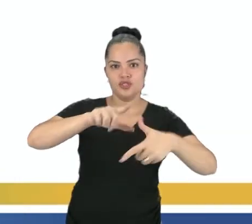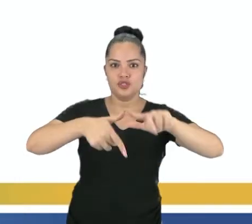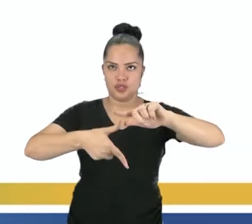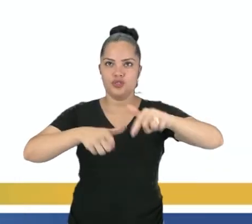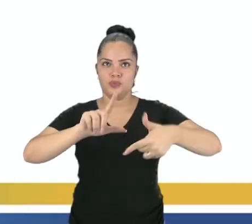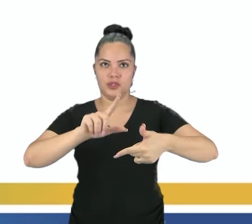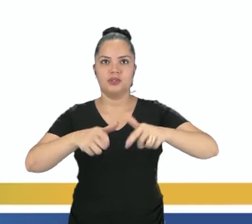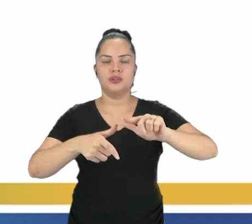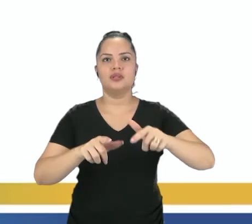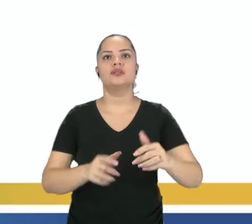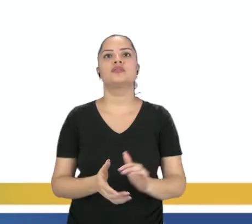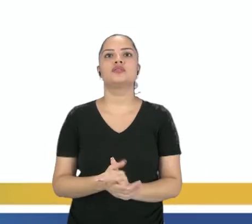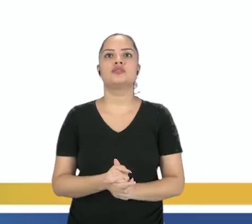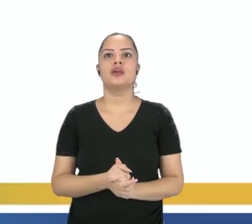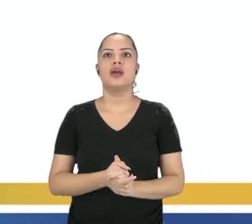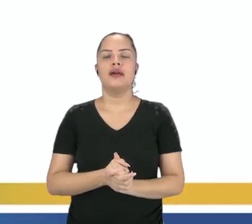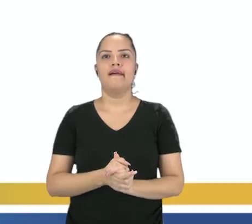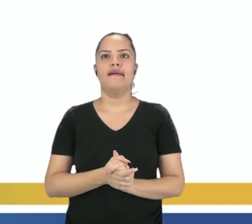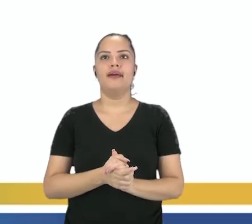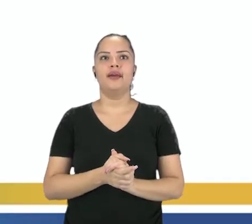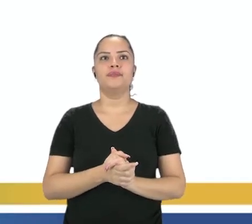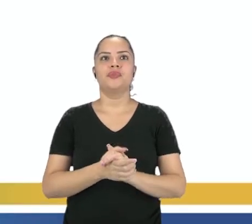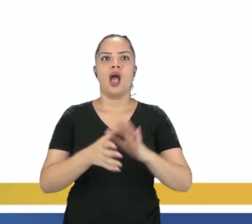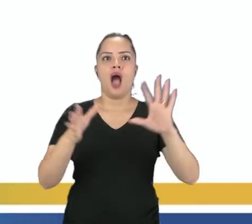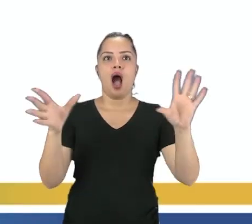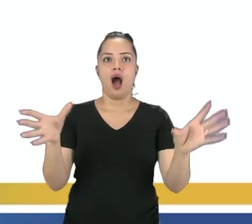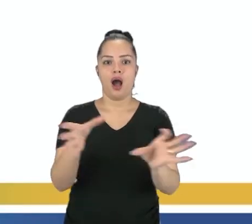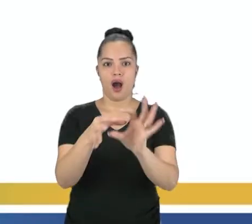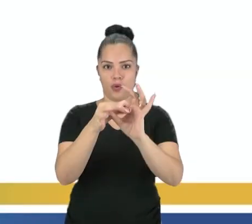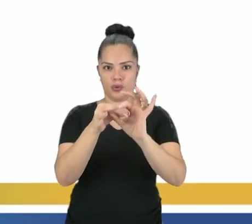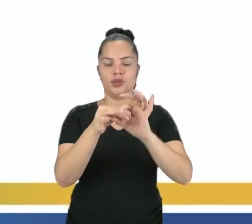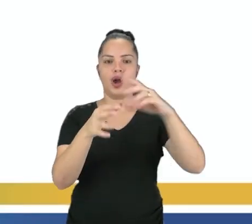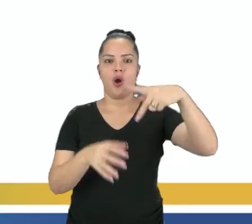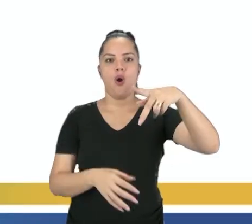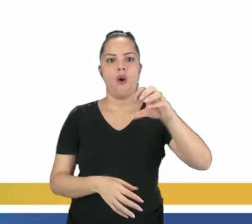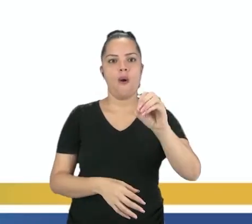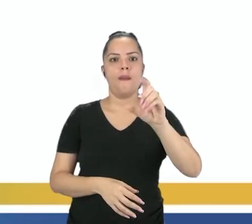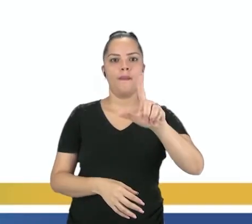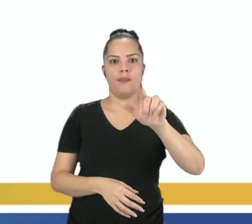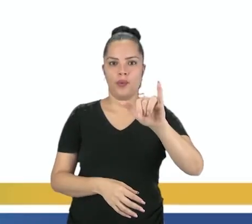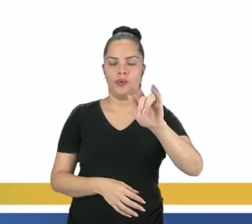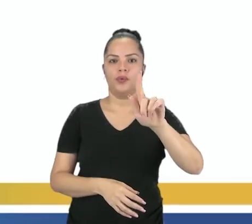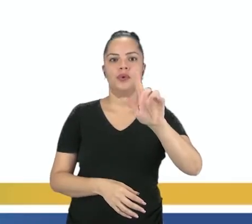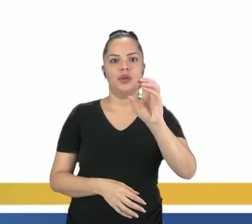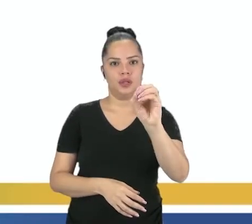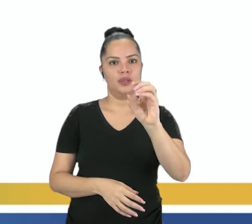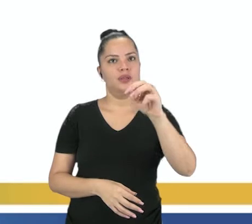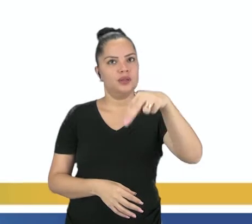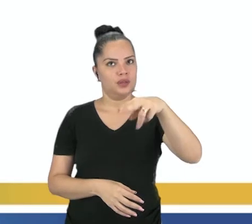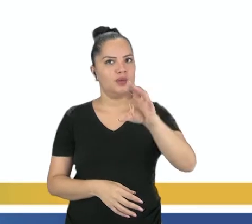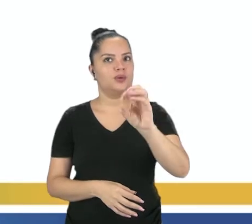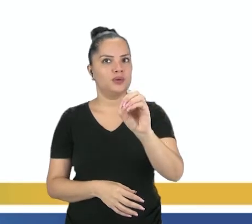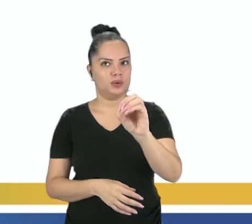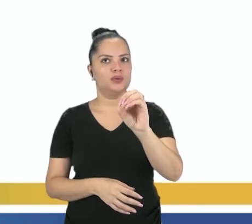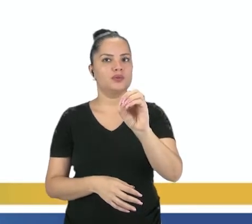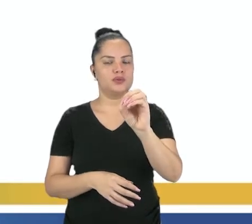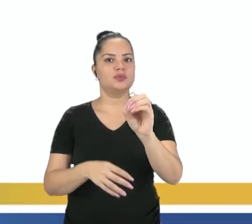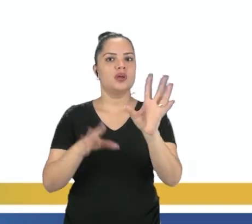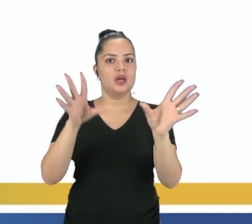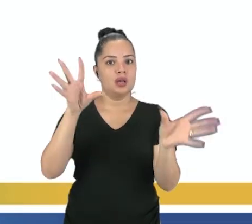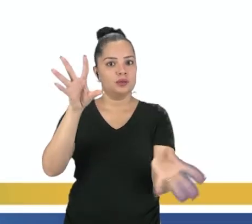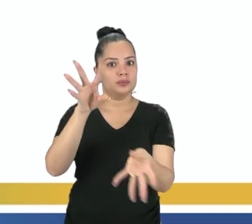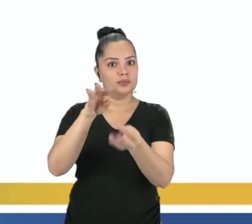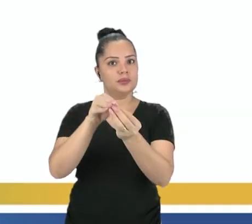são todos congruentes. A união desses polígonos forma elementos que compõem o poliedro. São